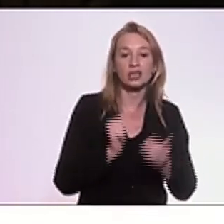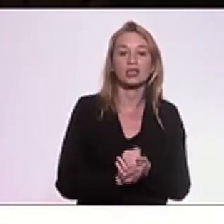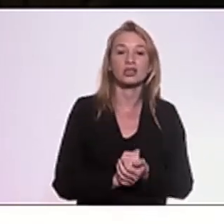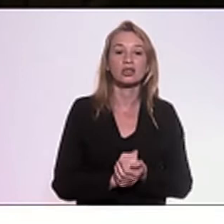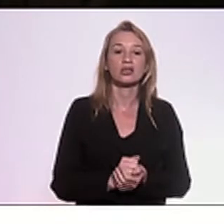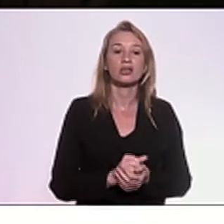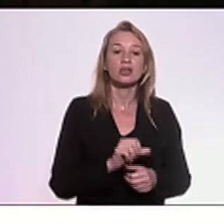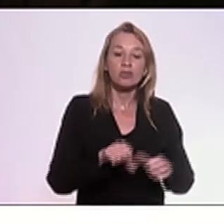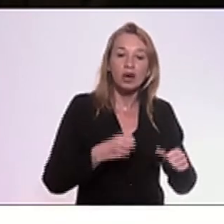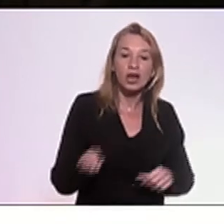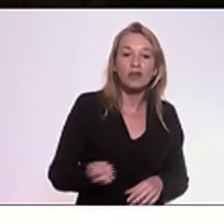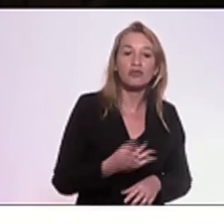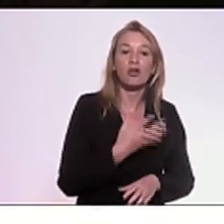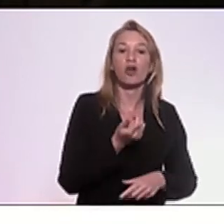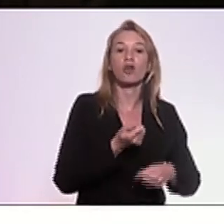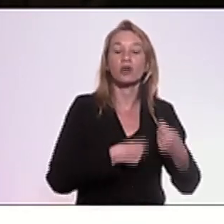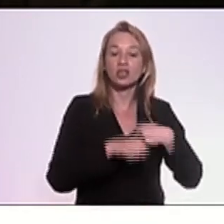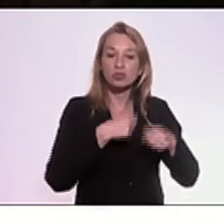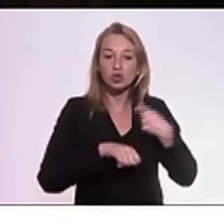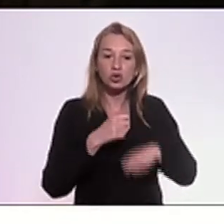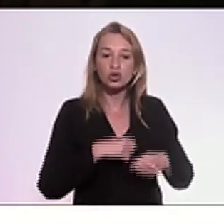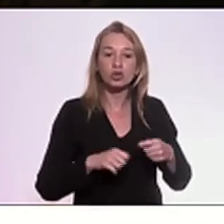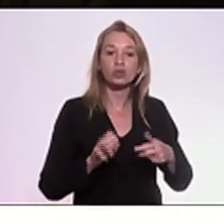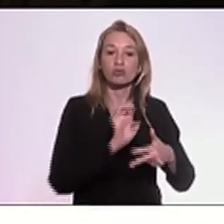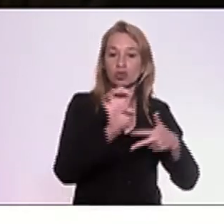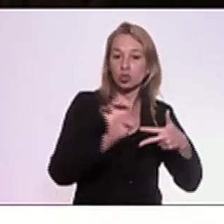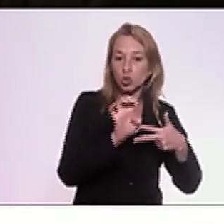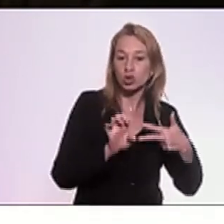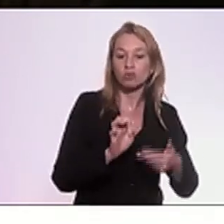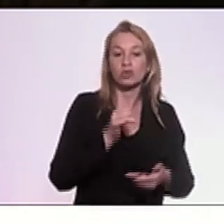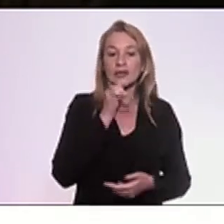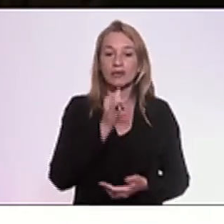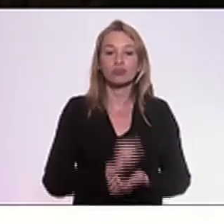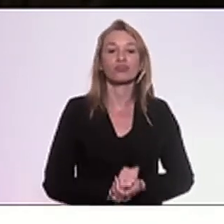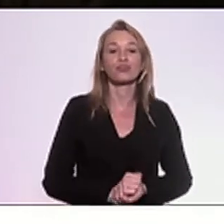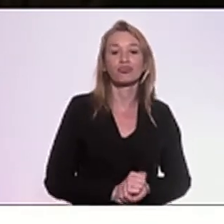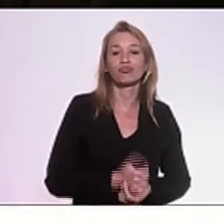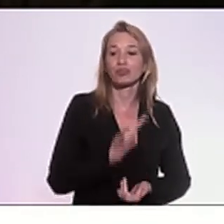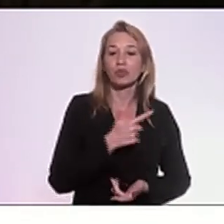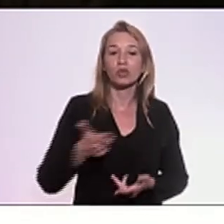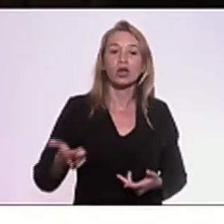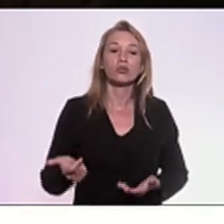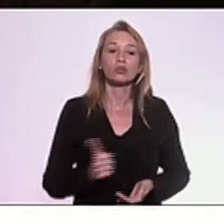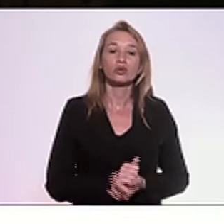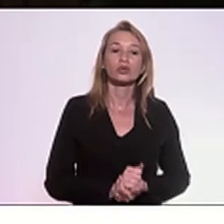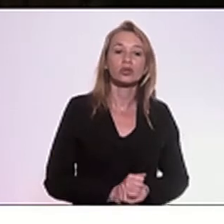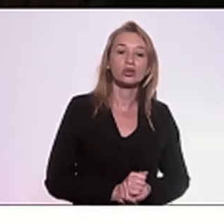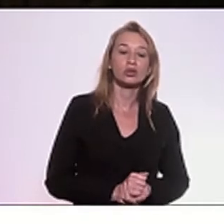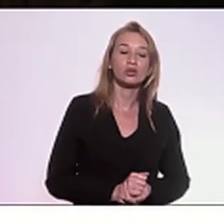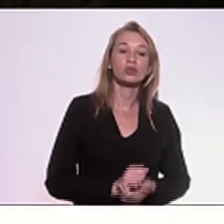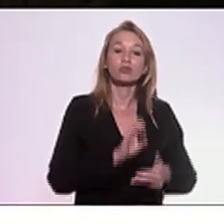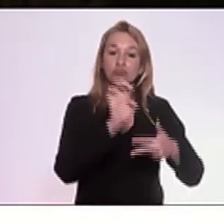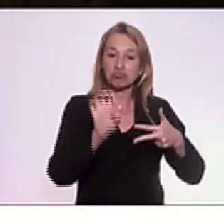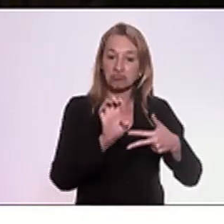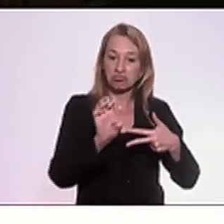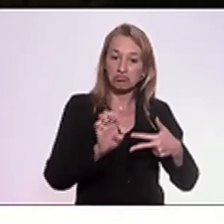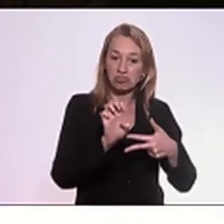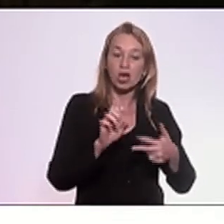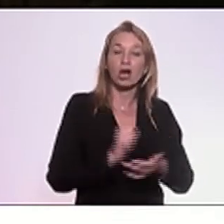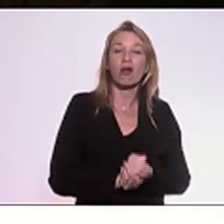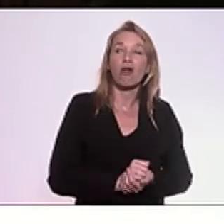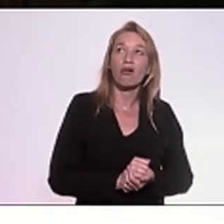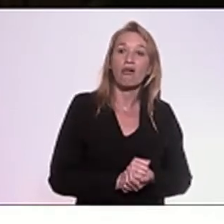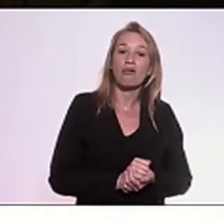administrativa do corpo do executivo, por exemplo. Nós não temos tido, por parte do executivo,